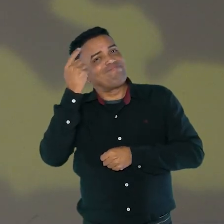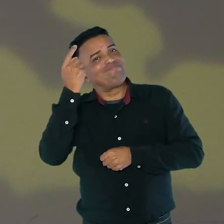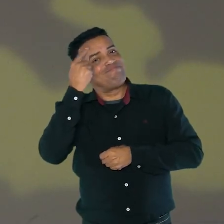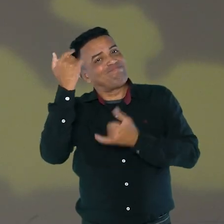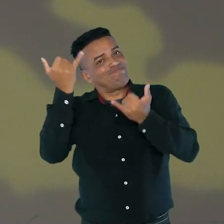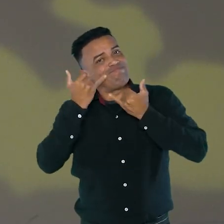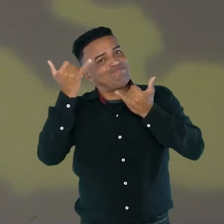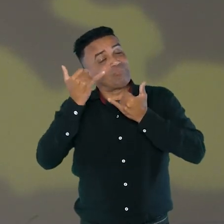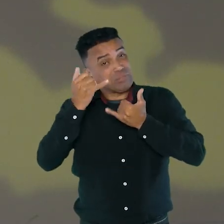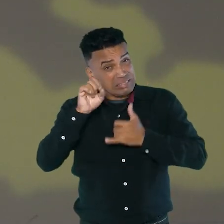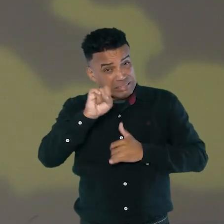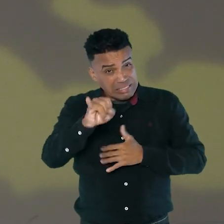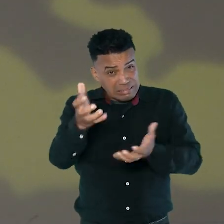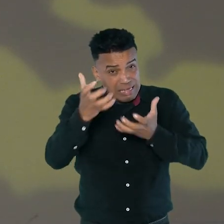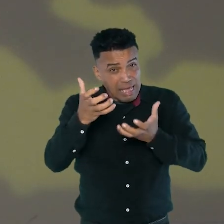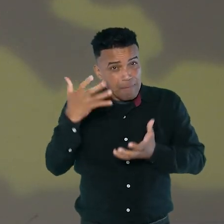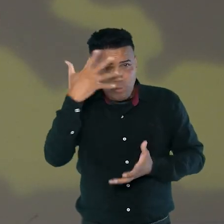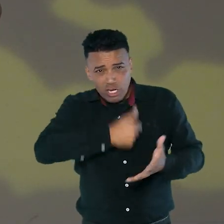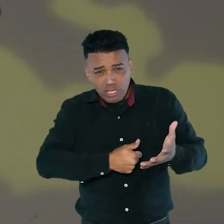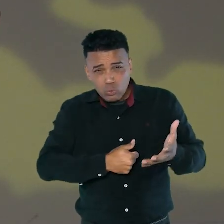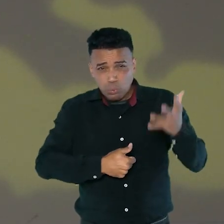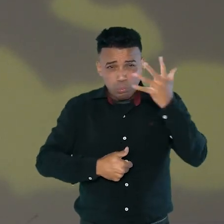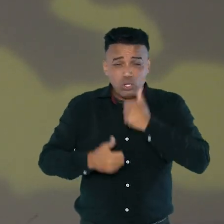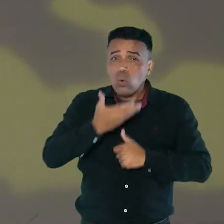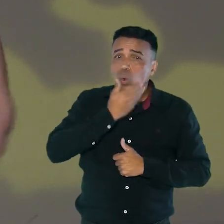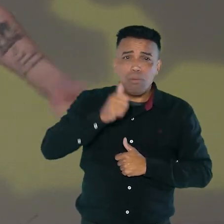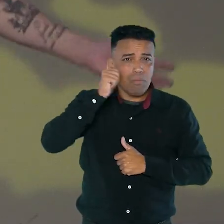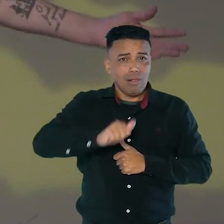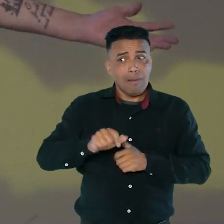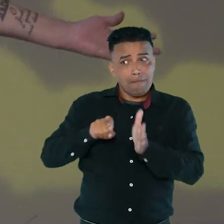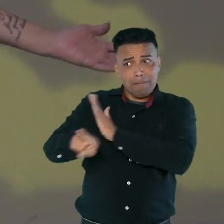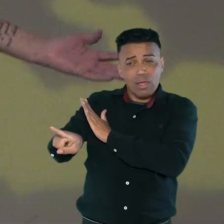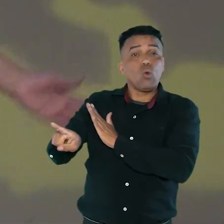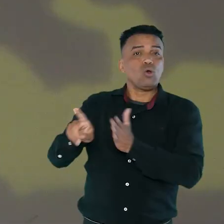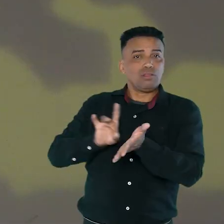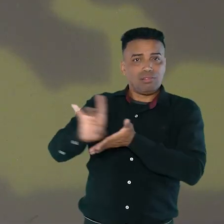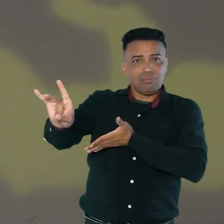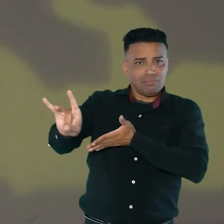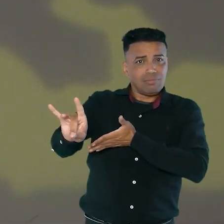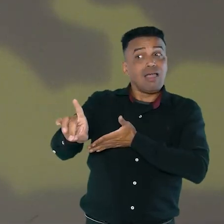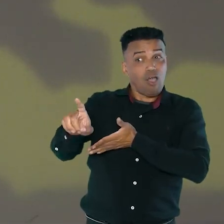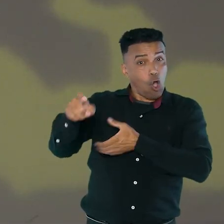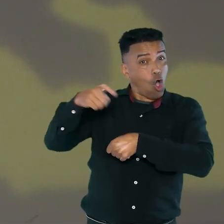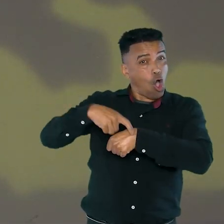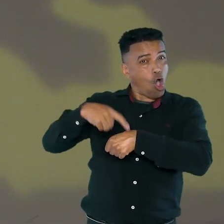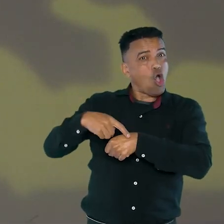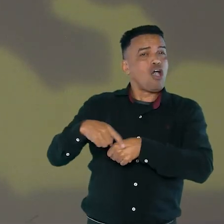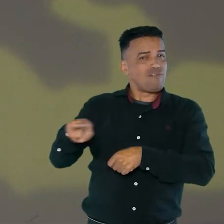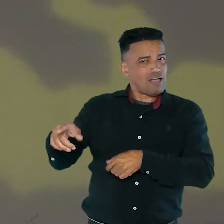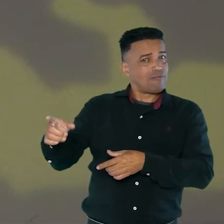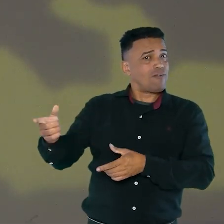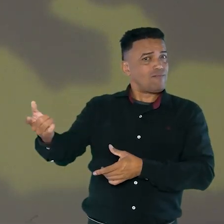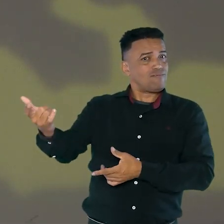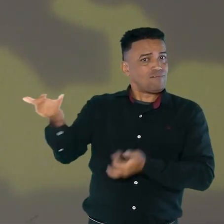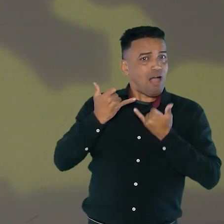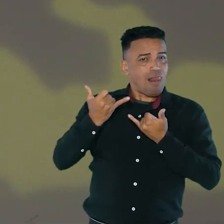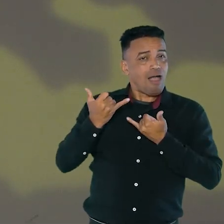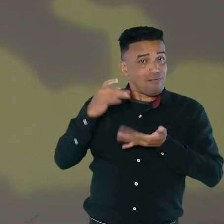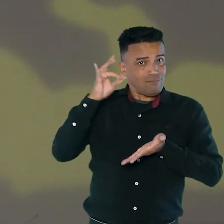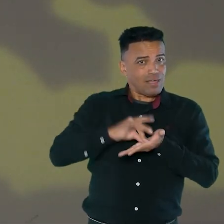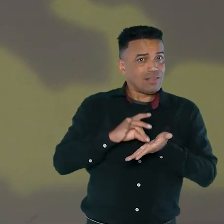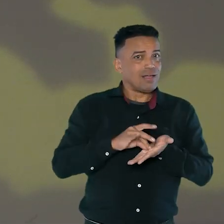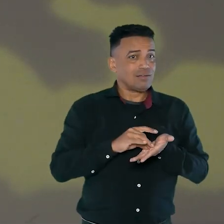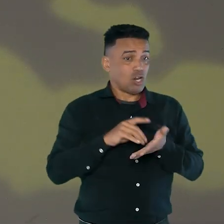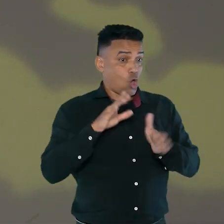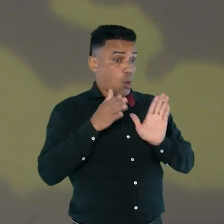prepare-se. Se quiser realmente saber se está bonito ou bonita, pergunte aos teus inimigos. Nesta hora, eles serão honestos. E quando